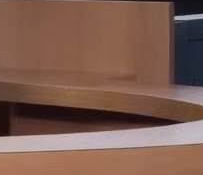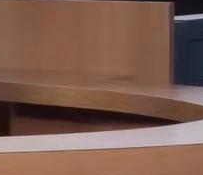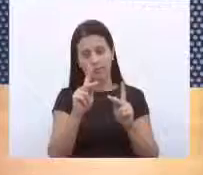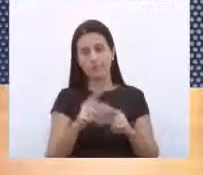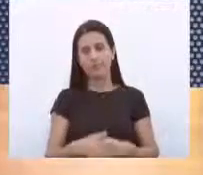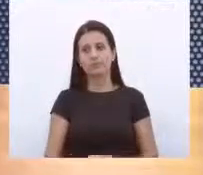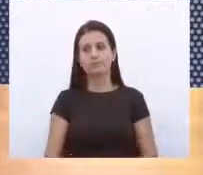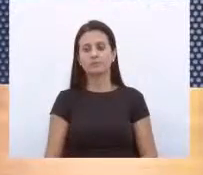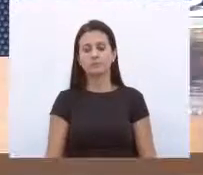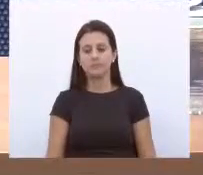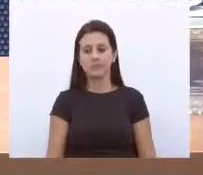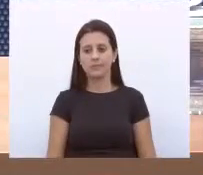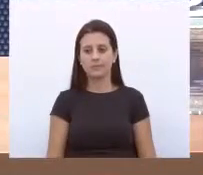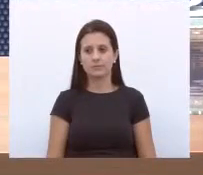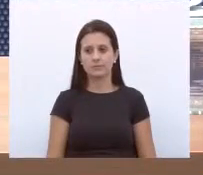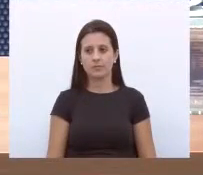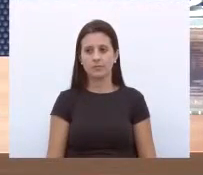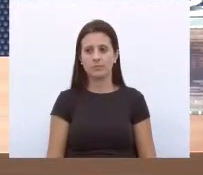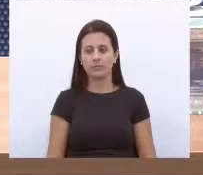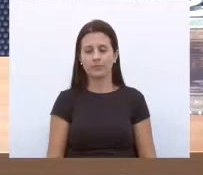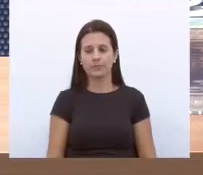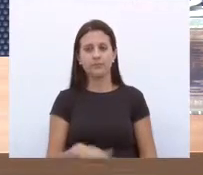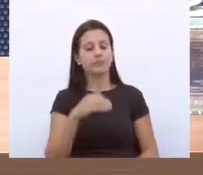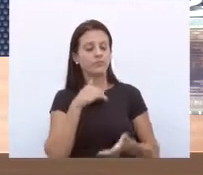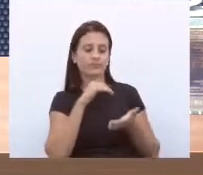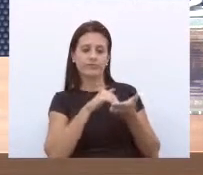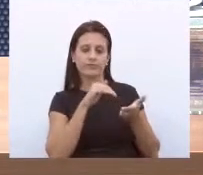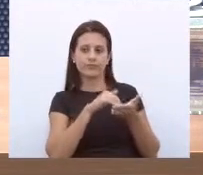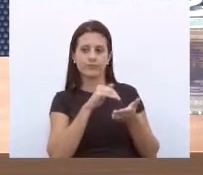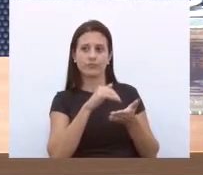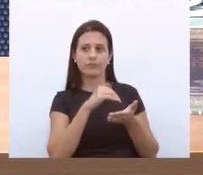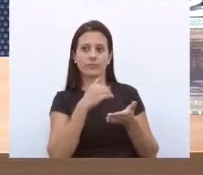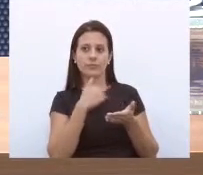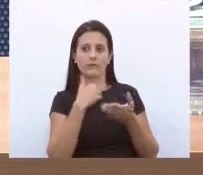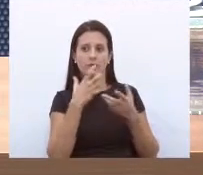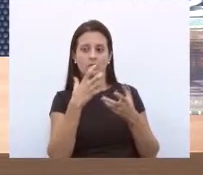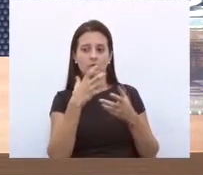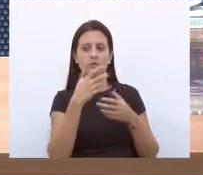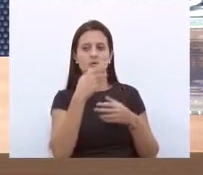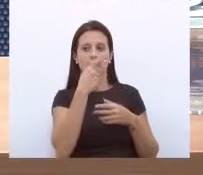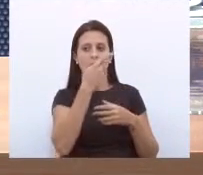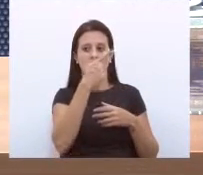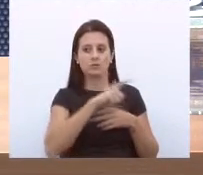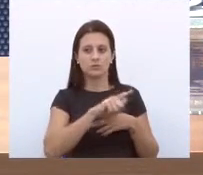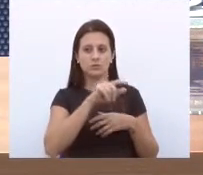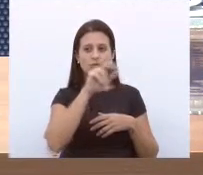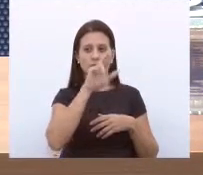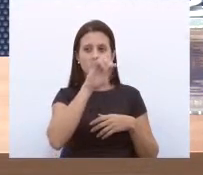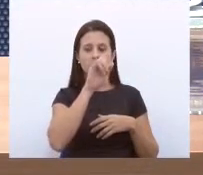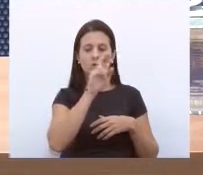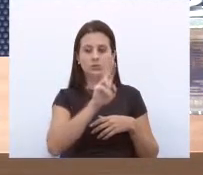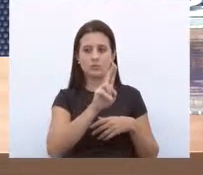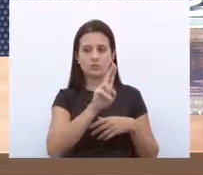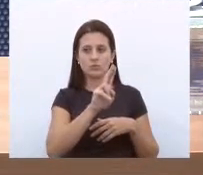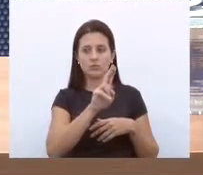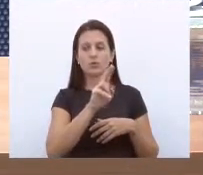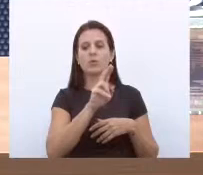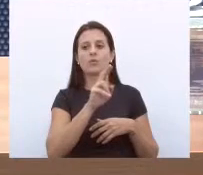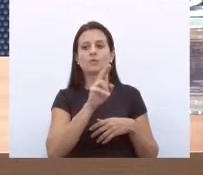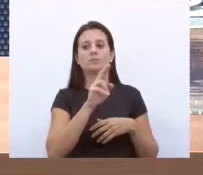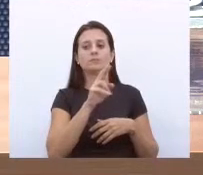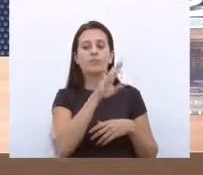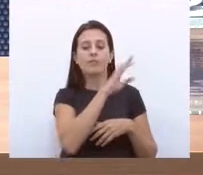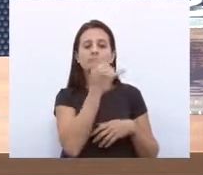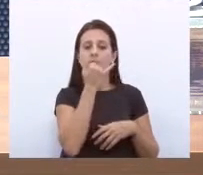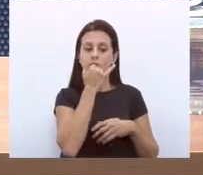IPREF. Secretário, eu não deixo de externar minha opinião a respeito do regime jurídico único, o senhor me desculpe,